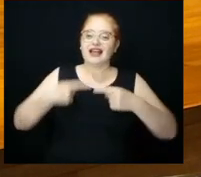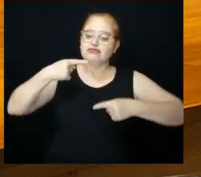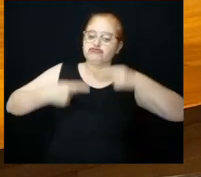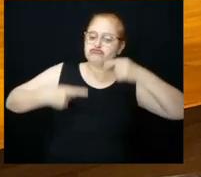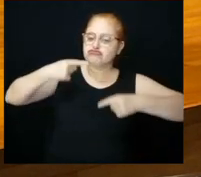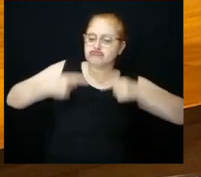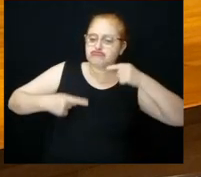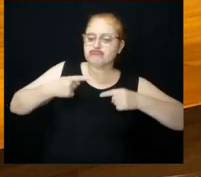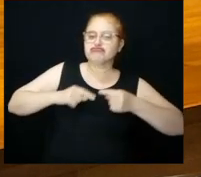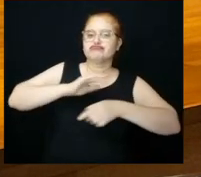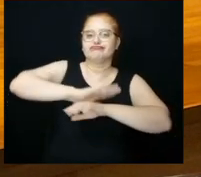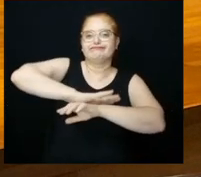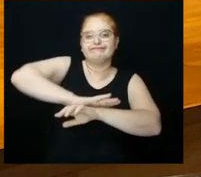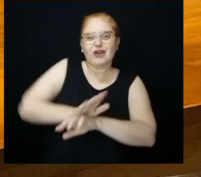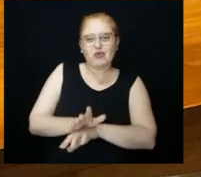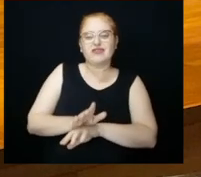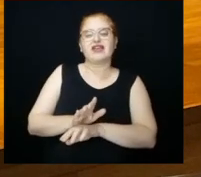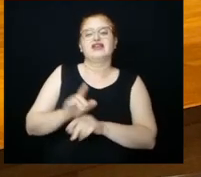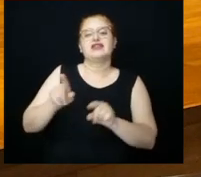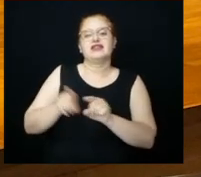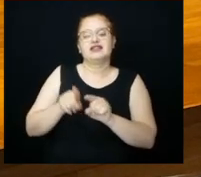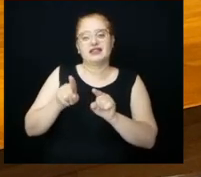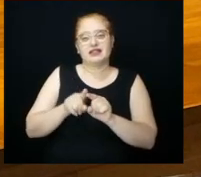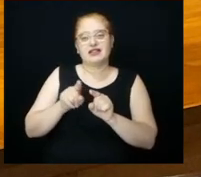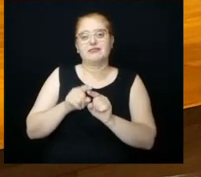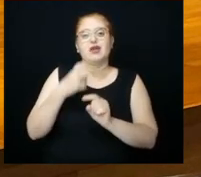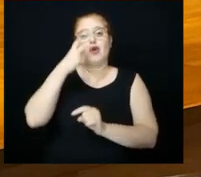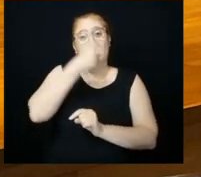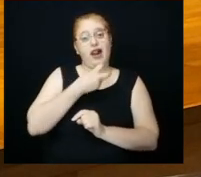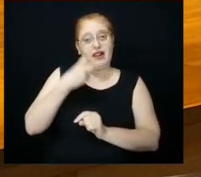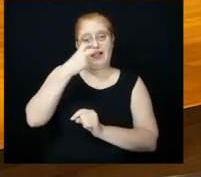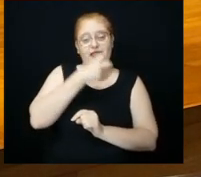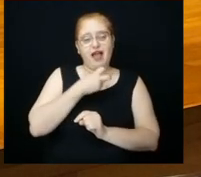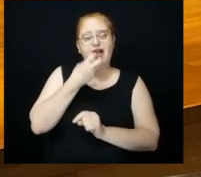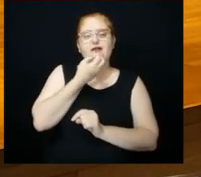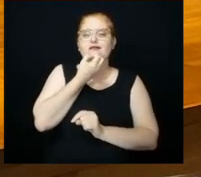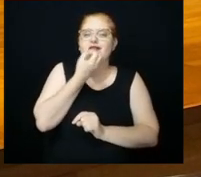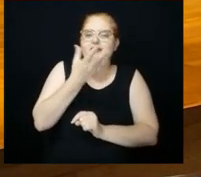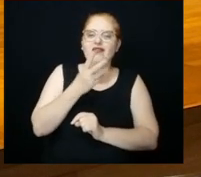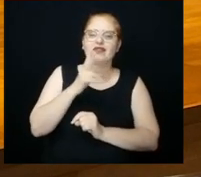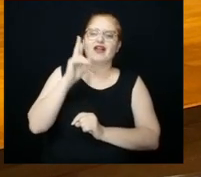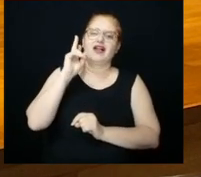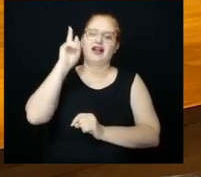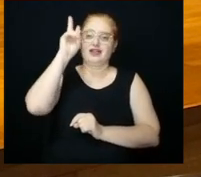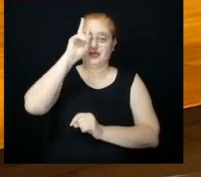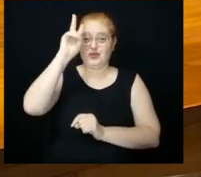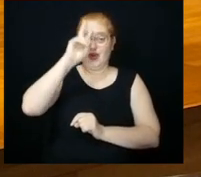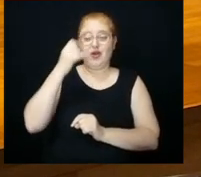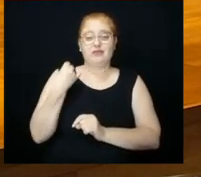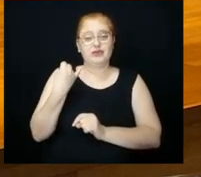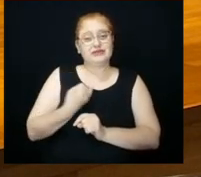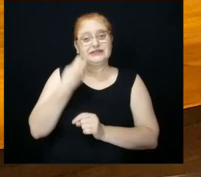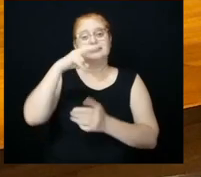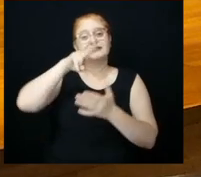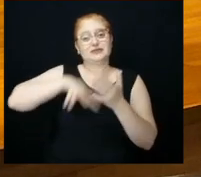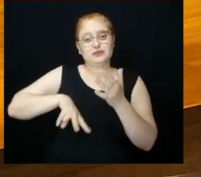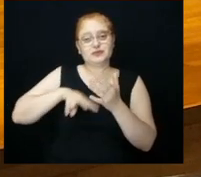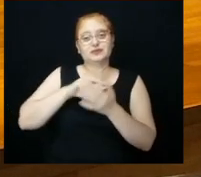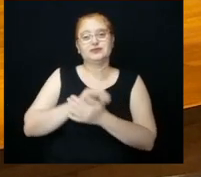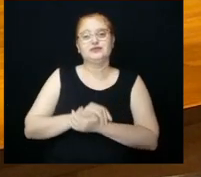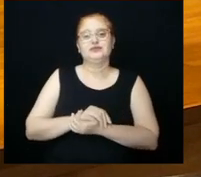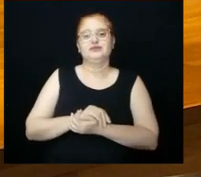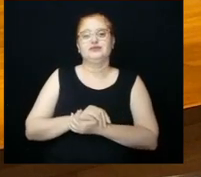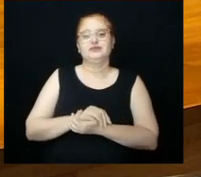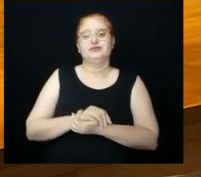de preconceitos, a presença da oralidade também, do contar histórias, a importância da leitura.